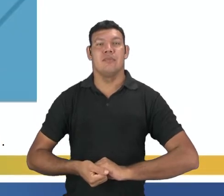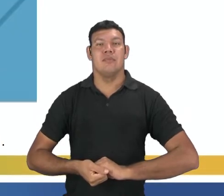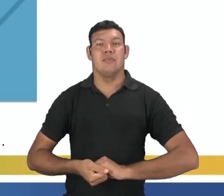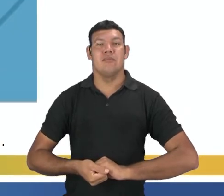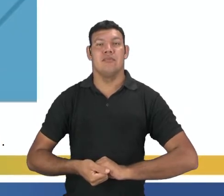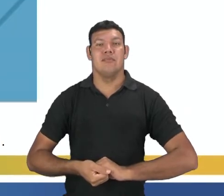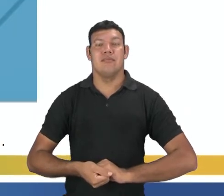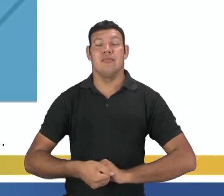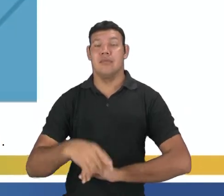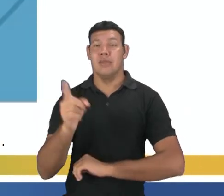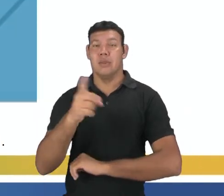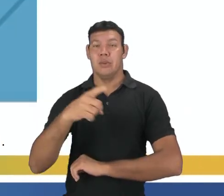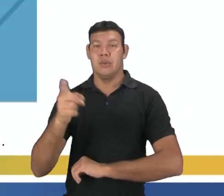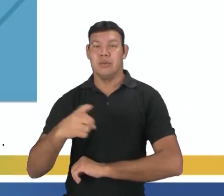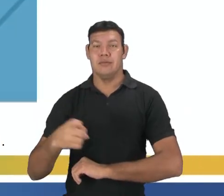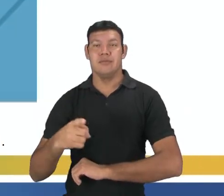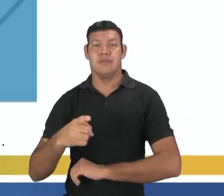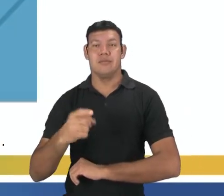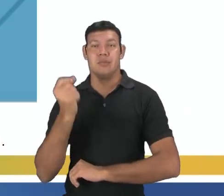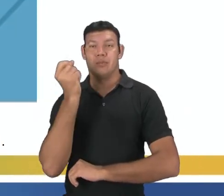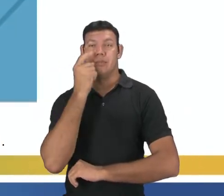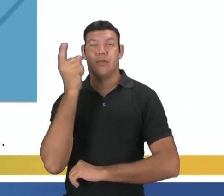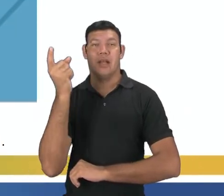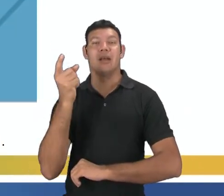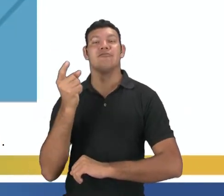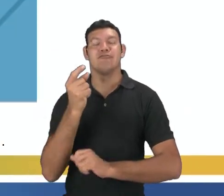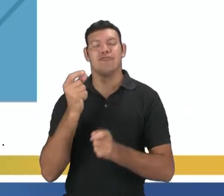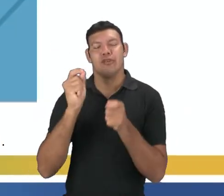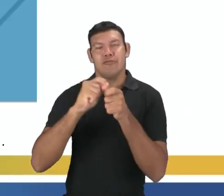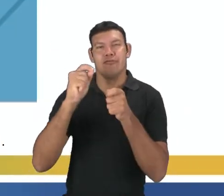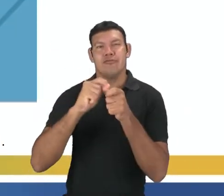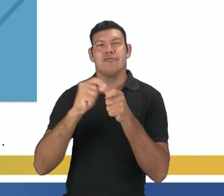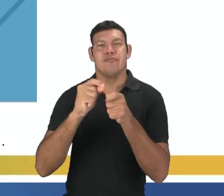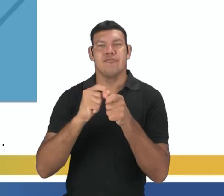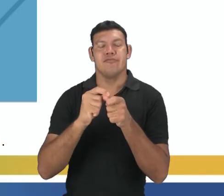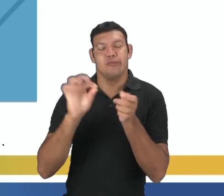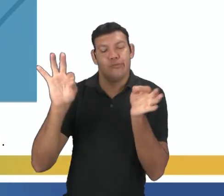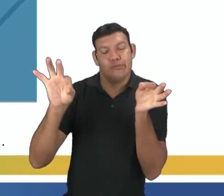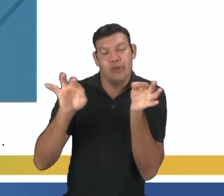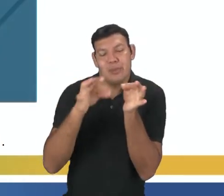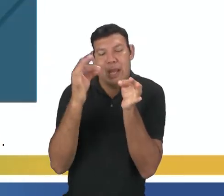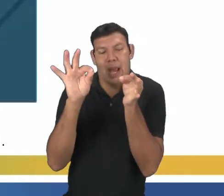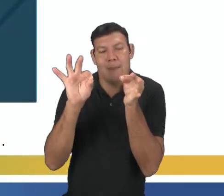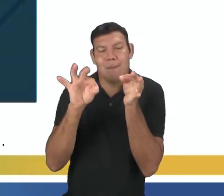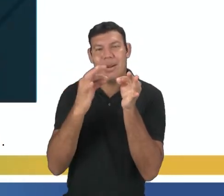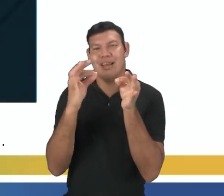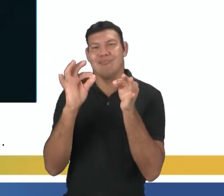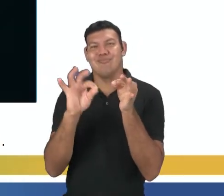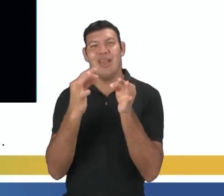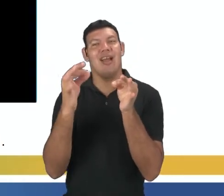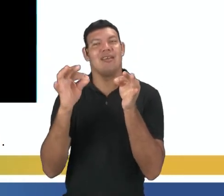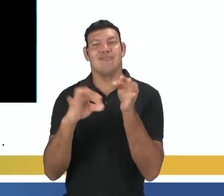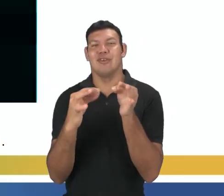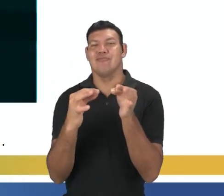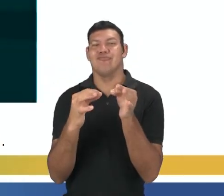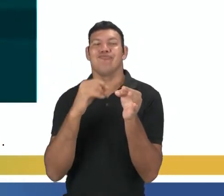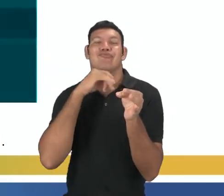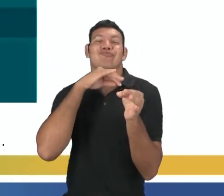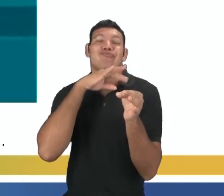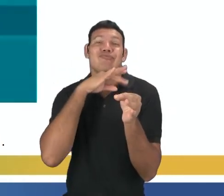Os ratinhos tentaram fazer um vestido para ela, mas eles não costuravam muito bem.